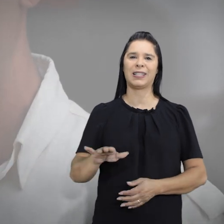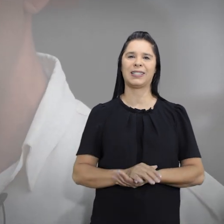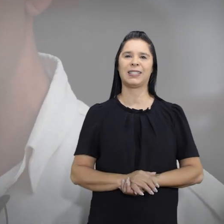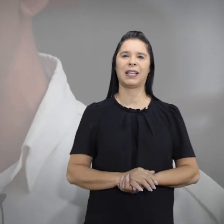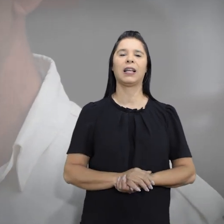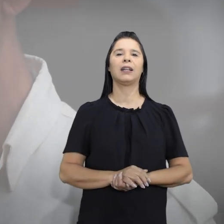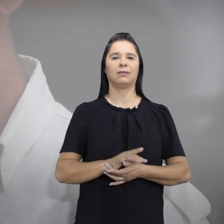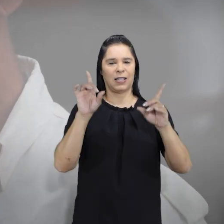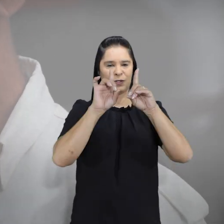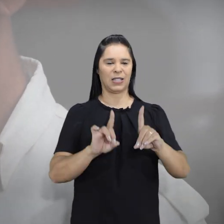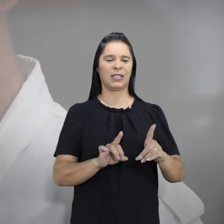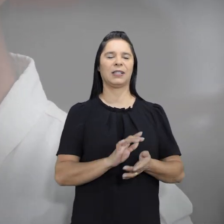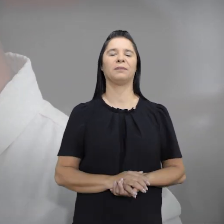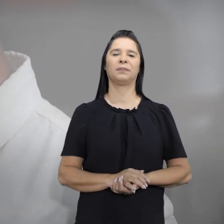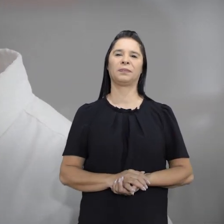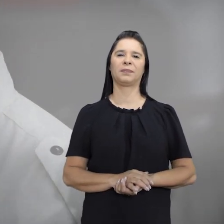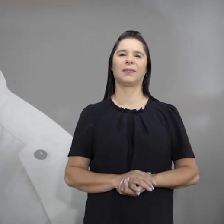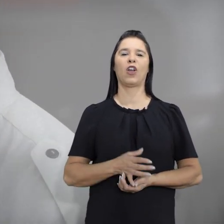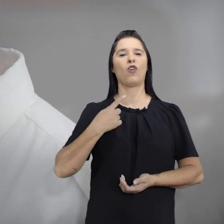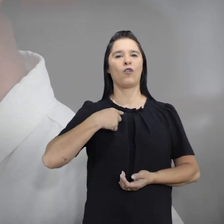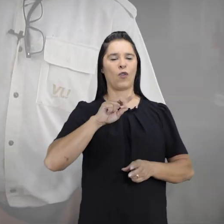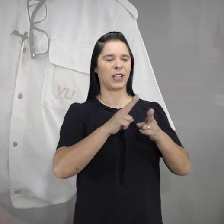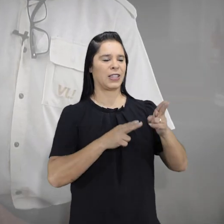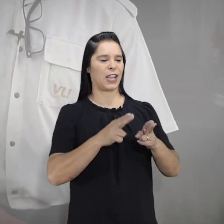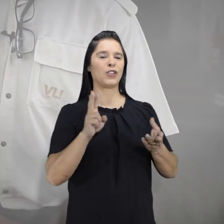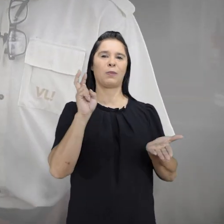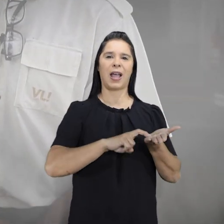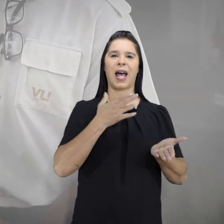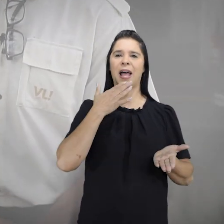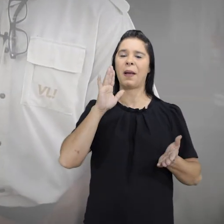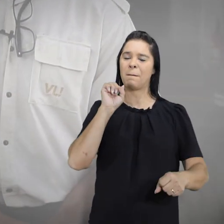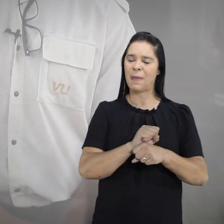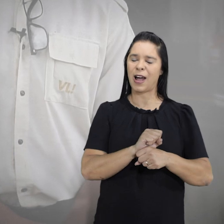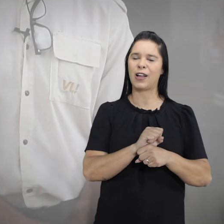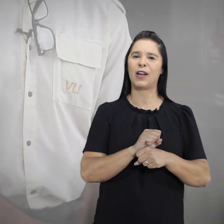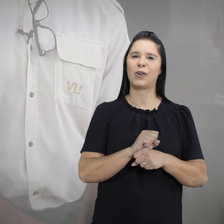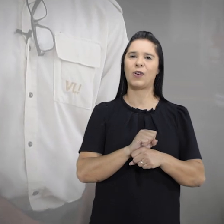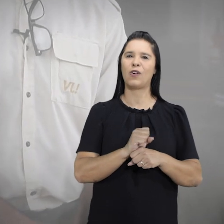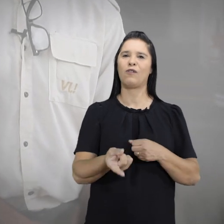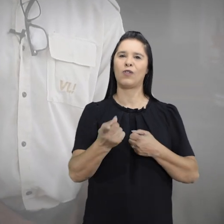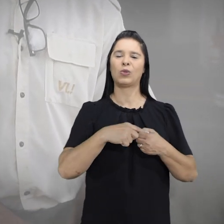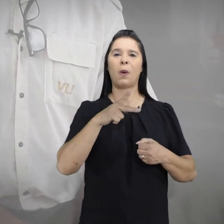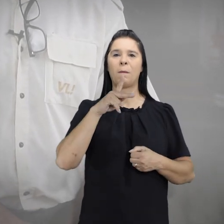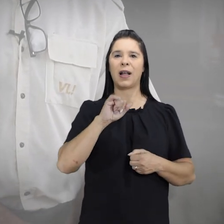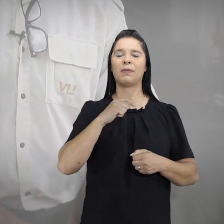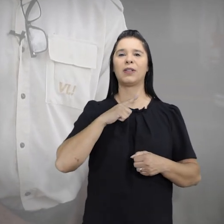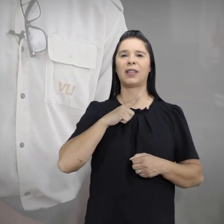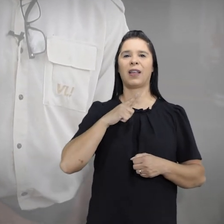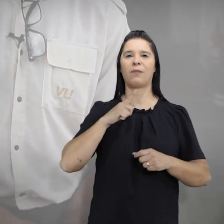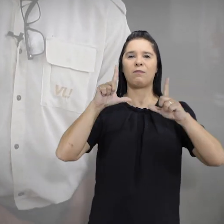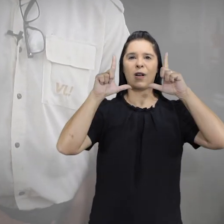é especial, né? Foi no trem de manhã, voltou, a hora que o trem parou aqui, os pais dele pediram para tirar